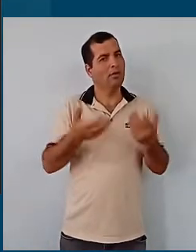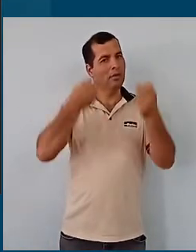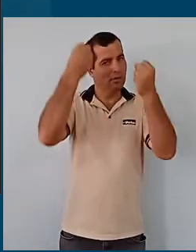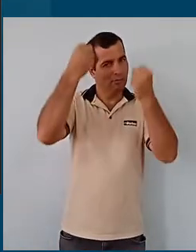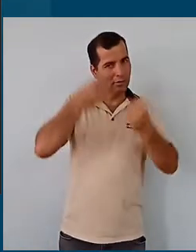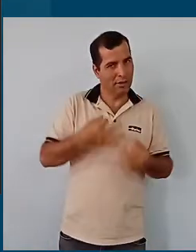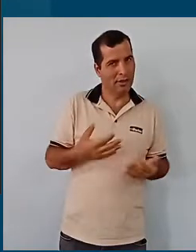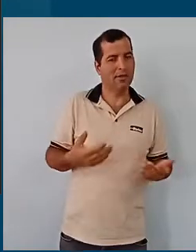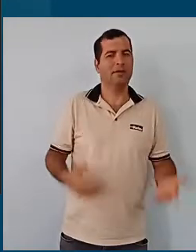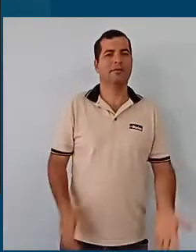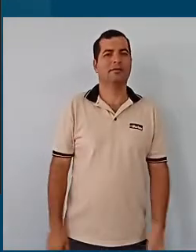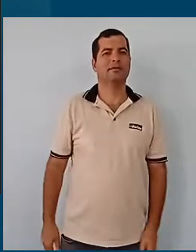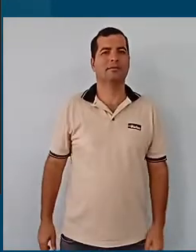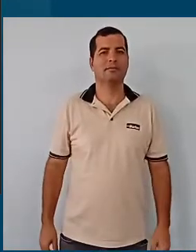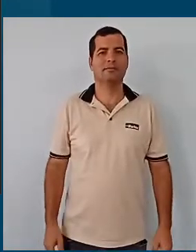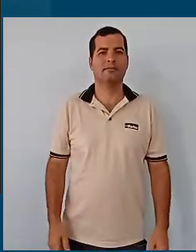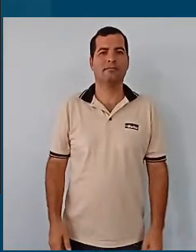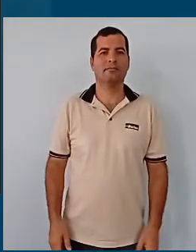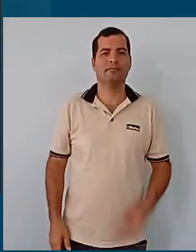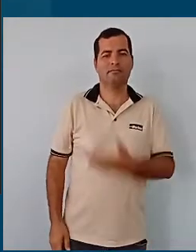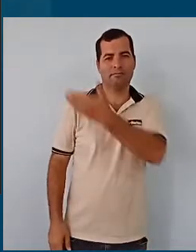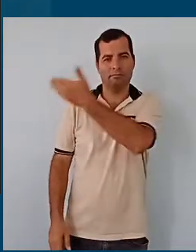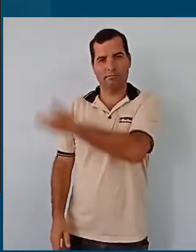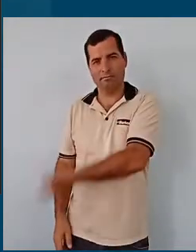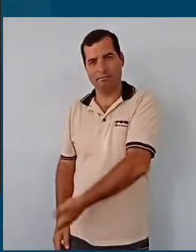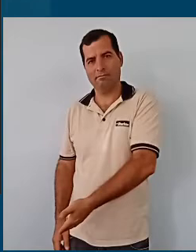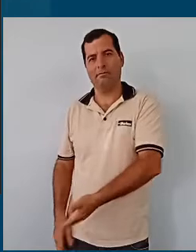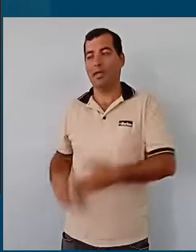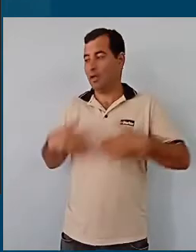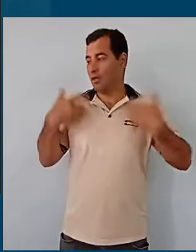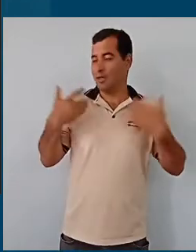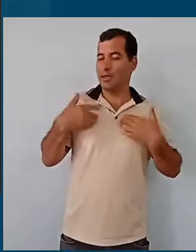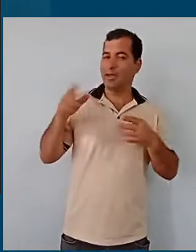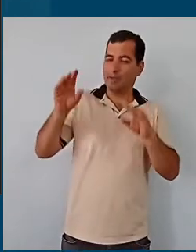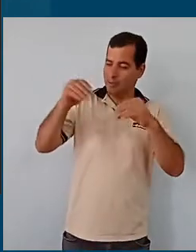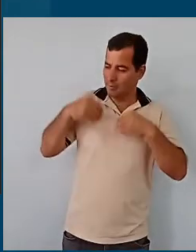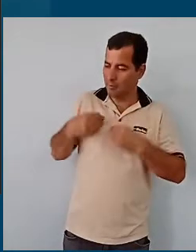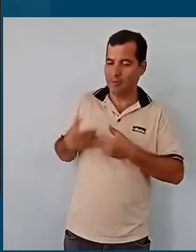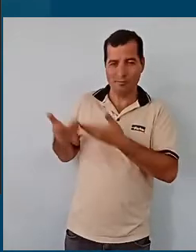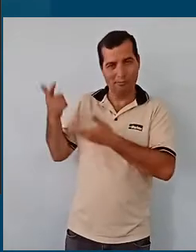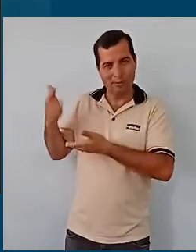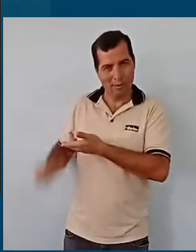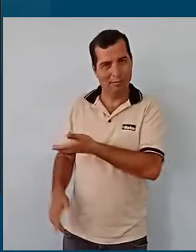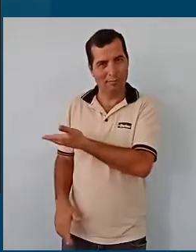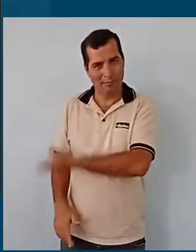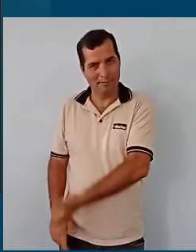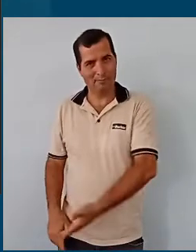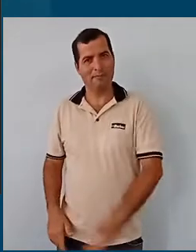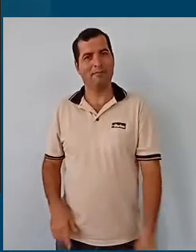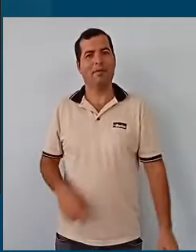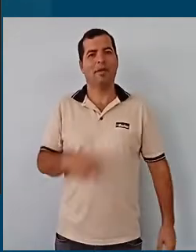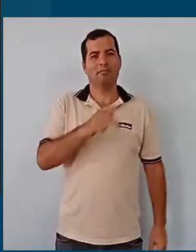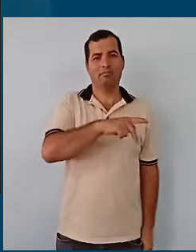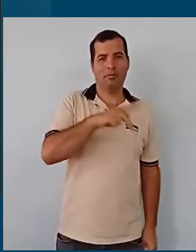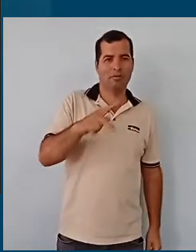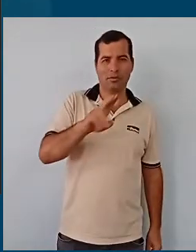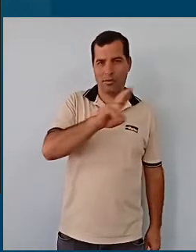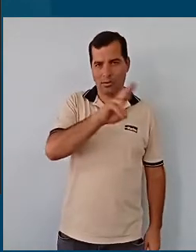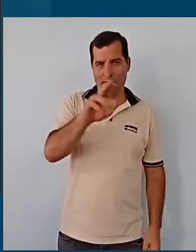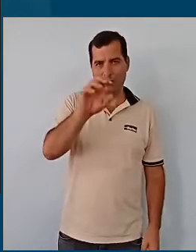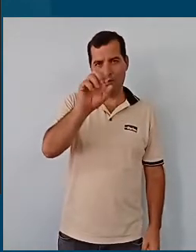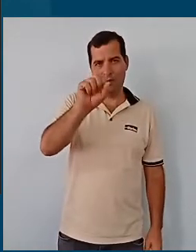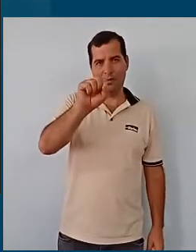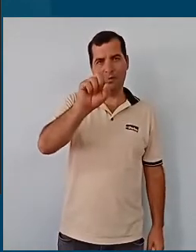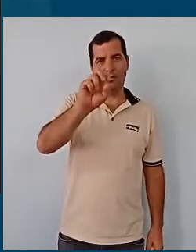vamos tratar hoje, com a alegria de estar recebendo mais uma vez, porque a professora Sueli já